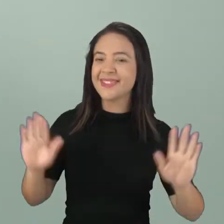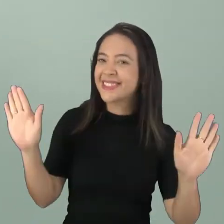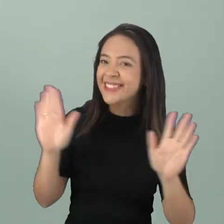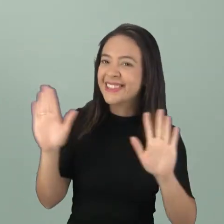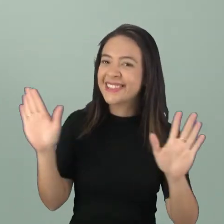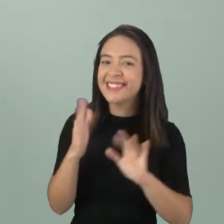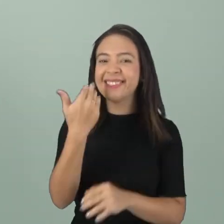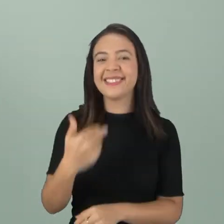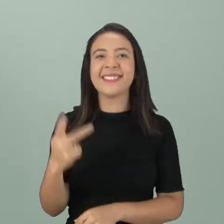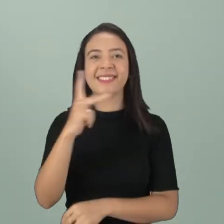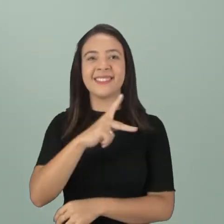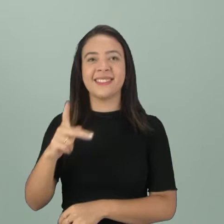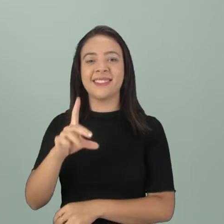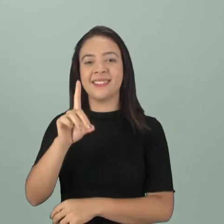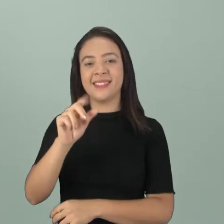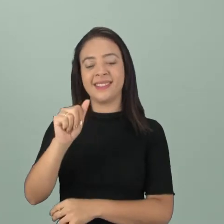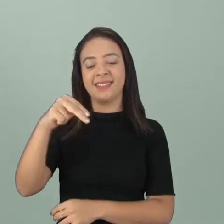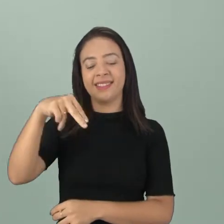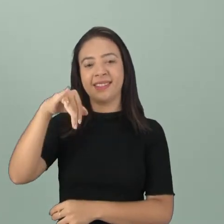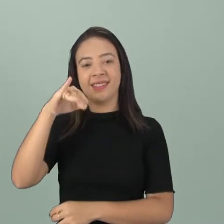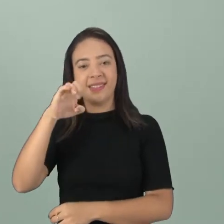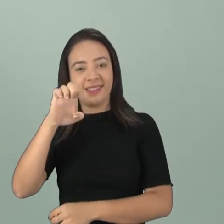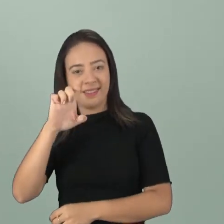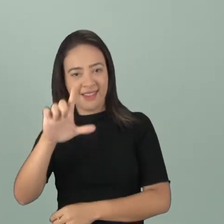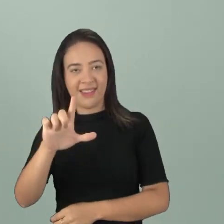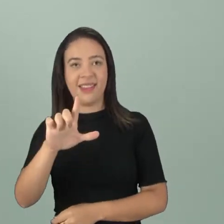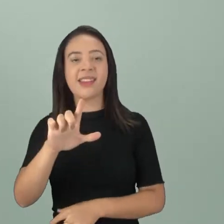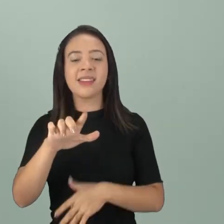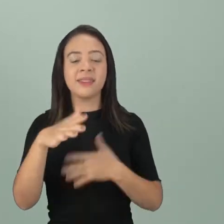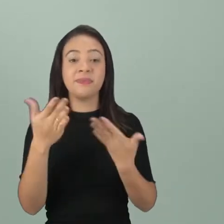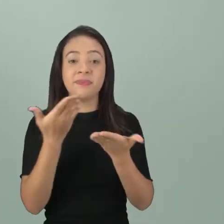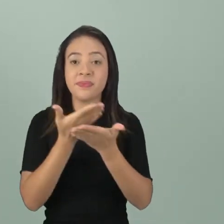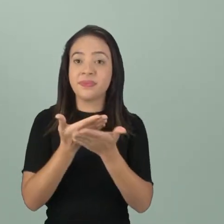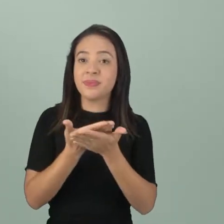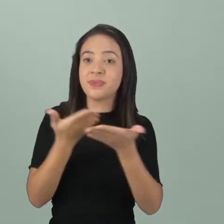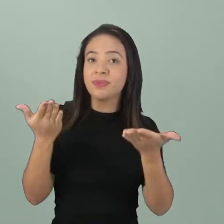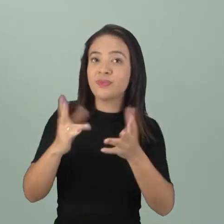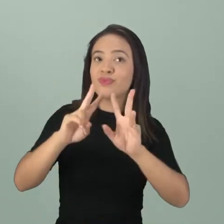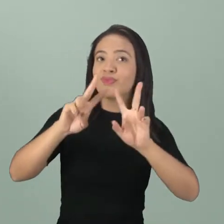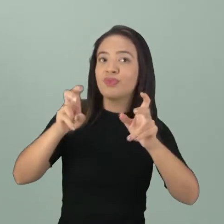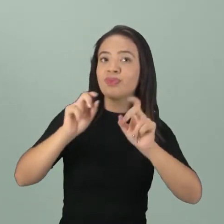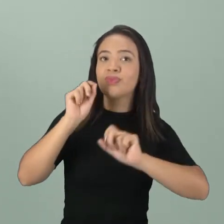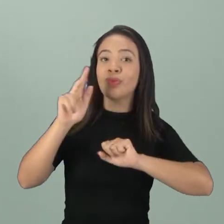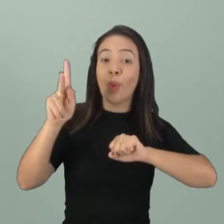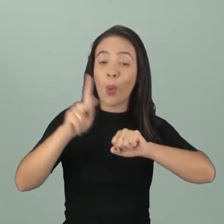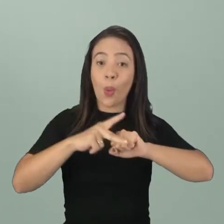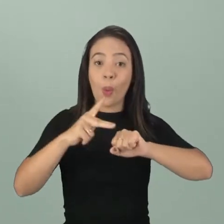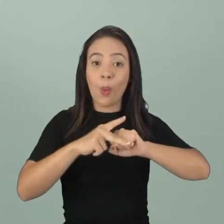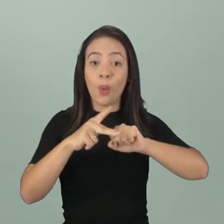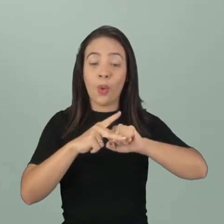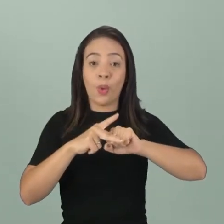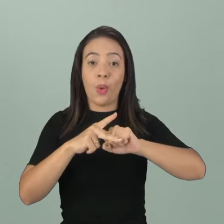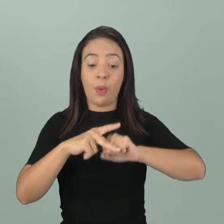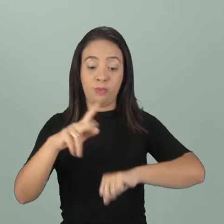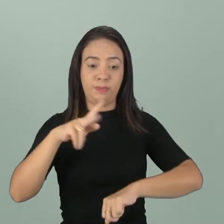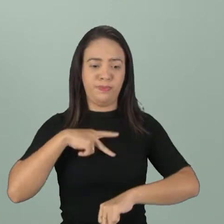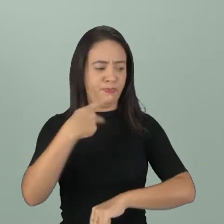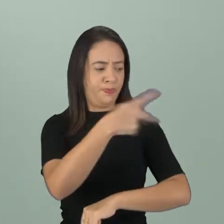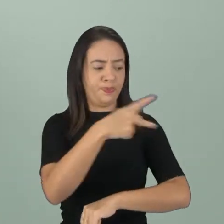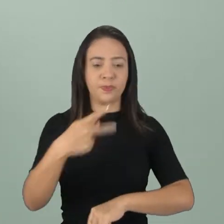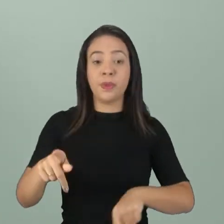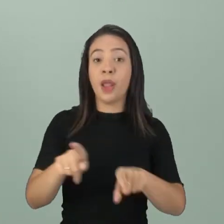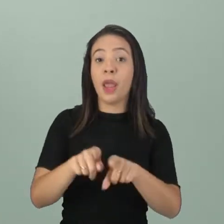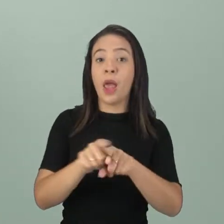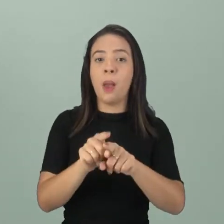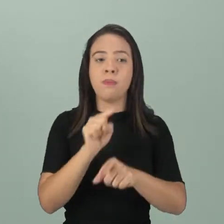E aí, moçada, eu sou o professor Daniel Lopes, de Língua Portuguesa. A aula de hoje vai tratar sobre pronomes possessivos e